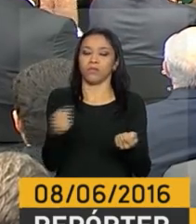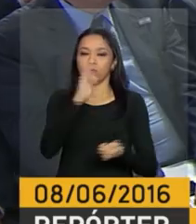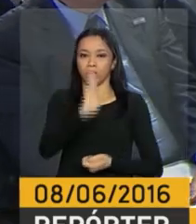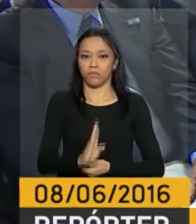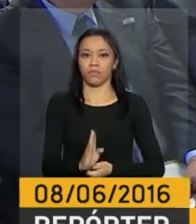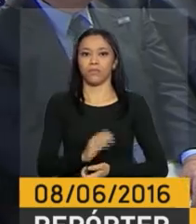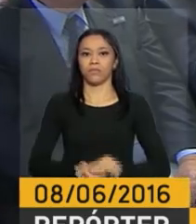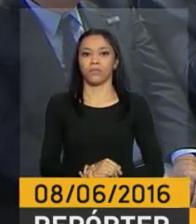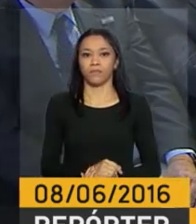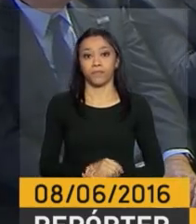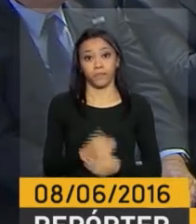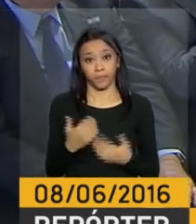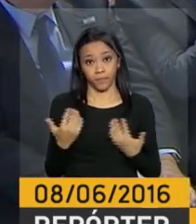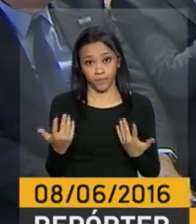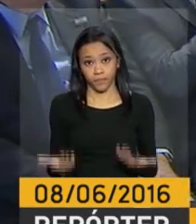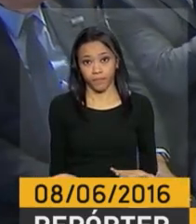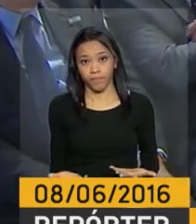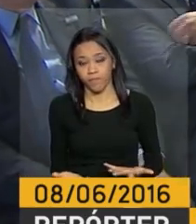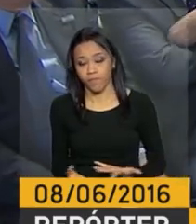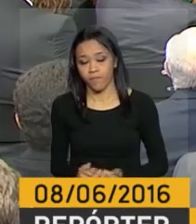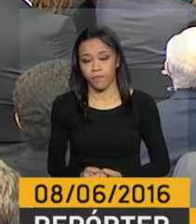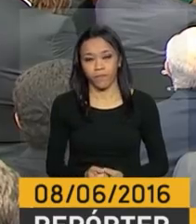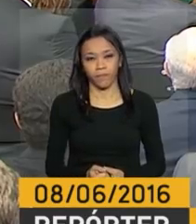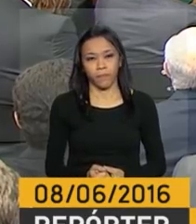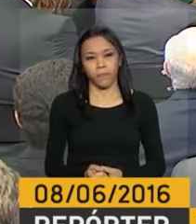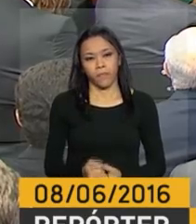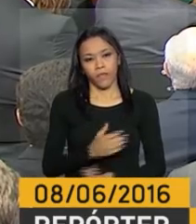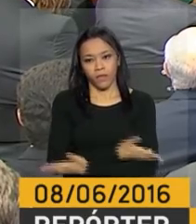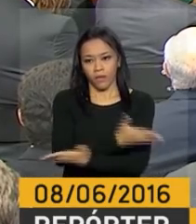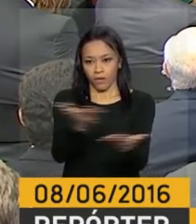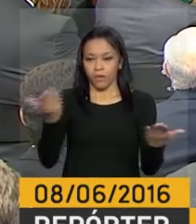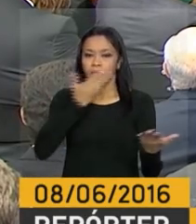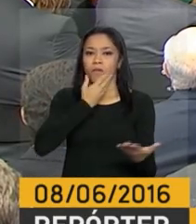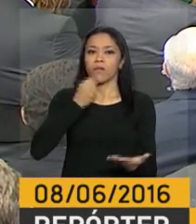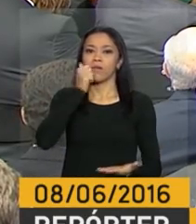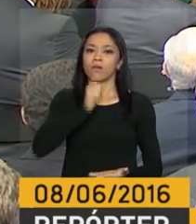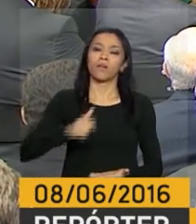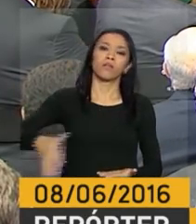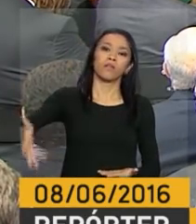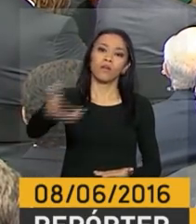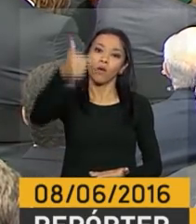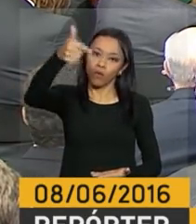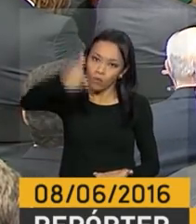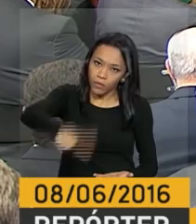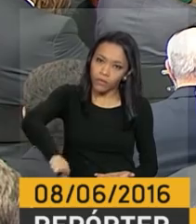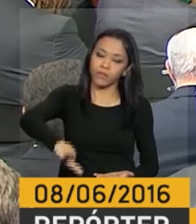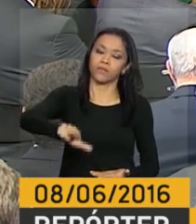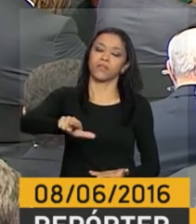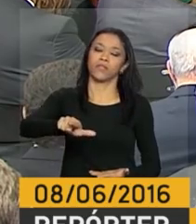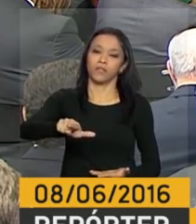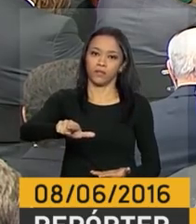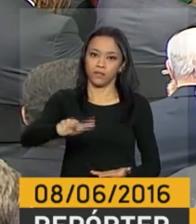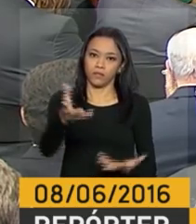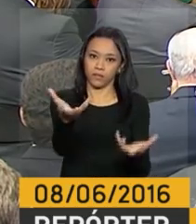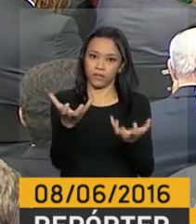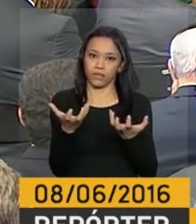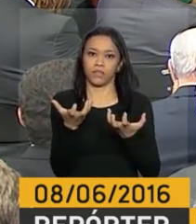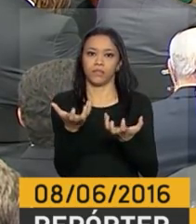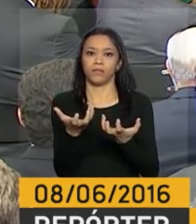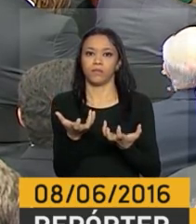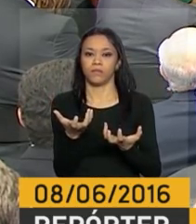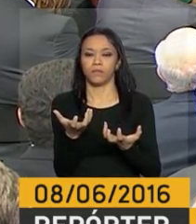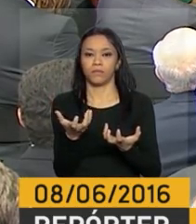país portanto minhas senhoras e meus senhores eu mais uma vez quero registrar